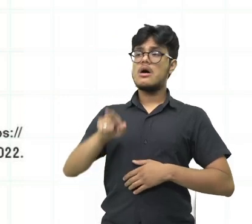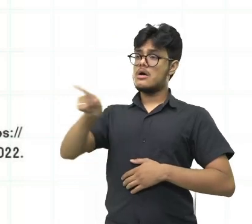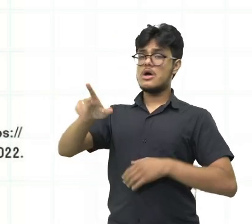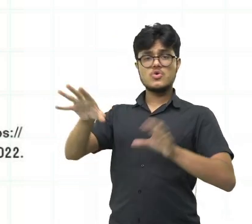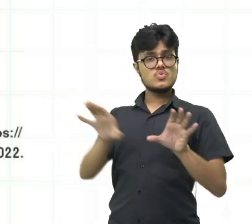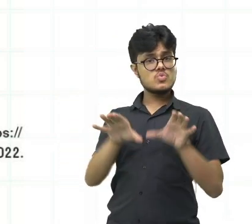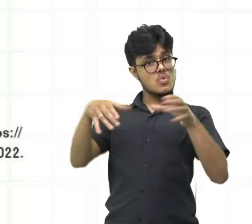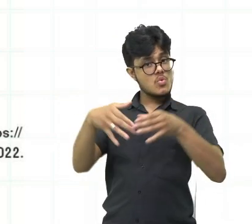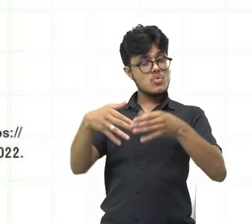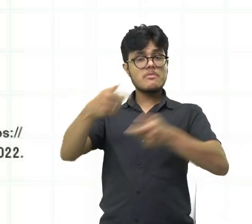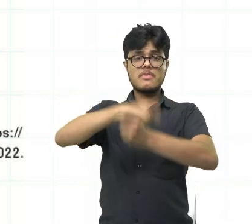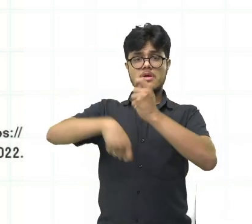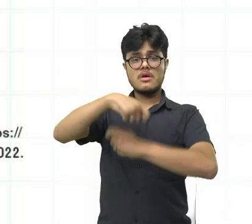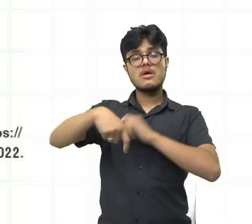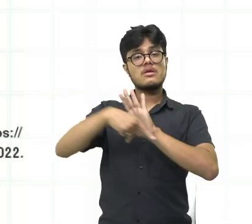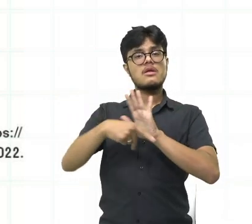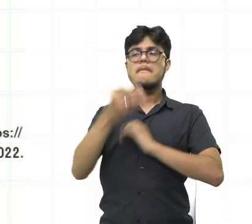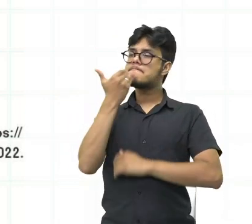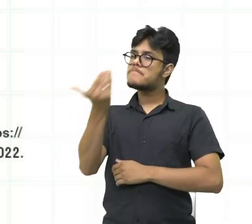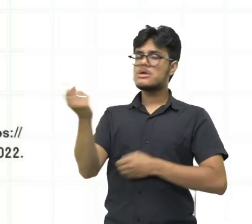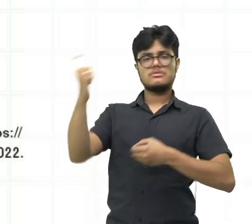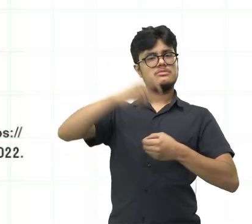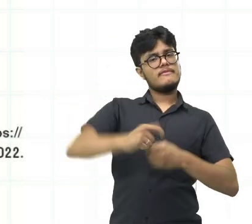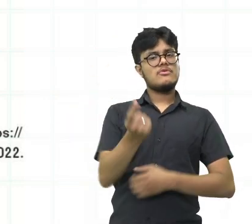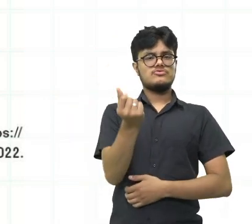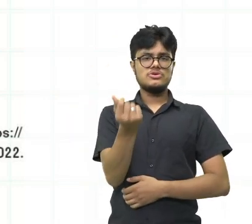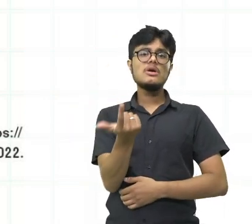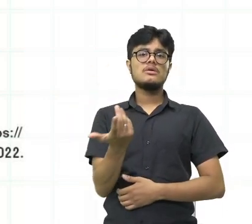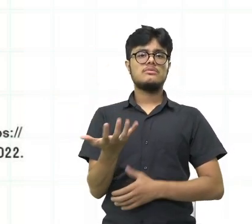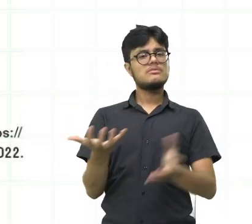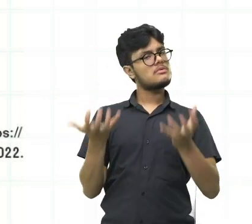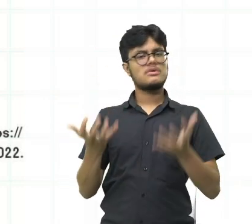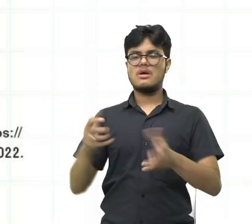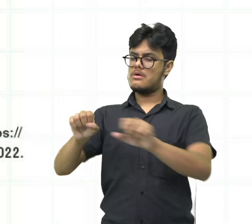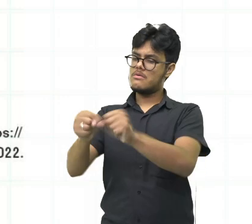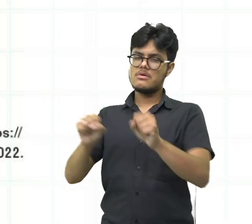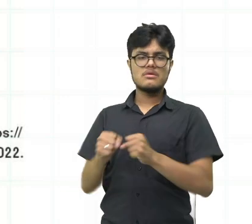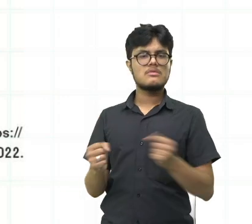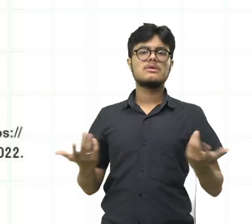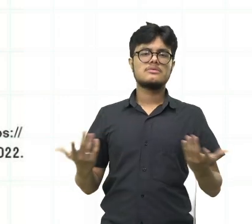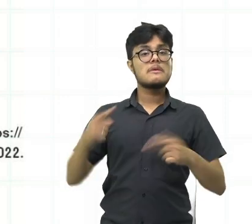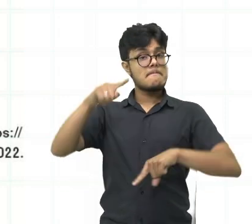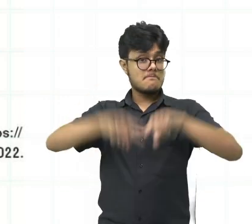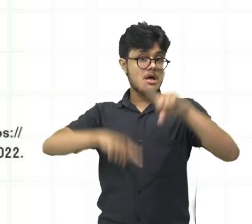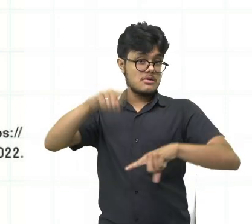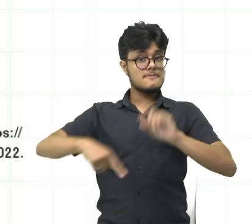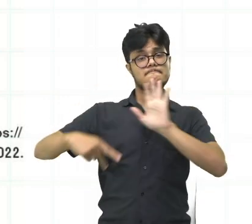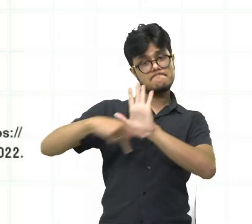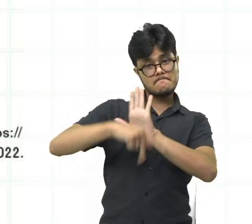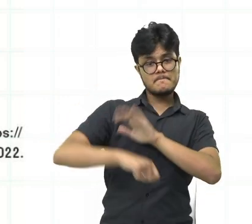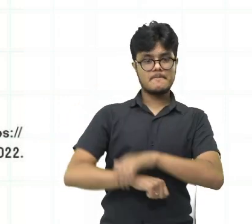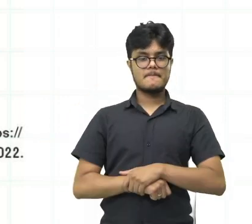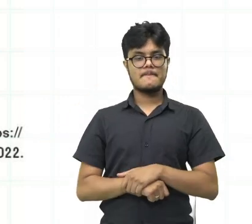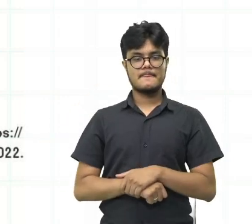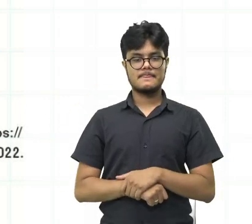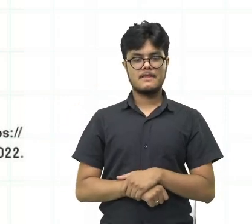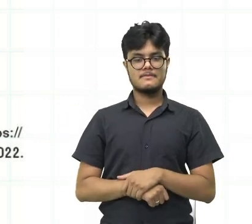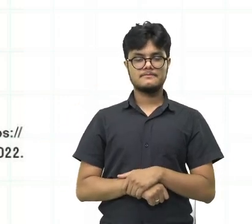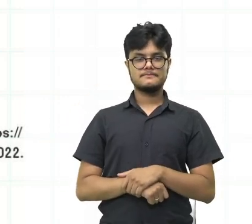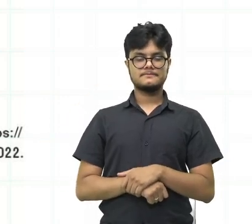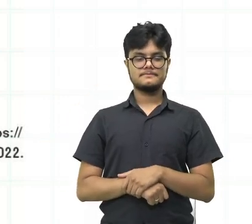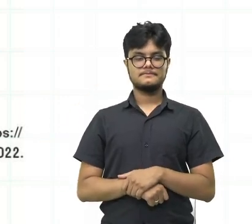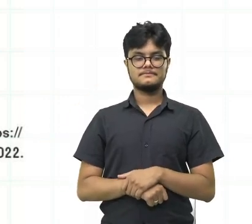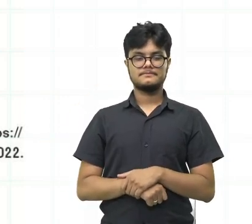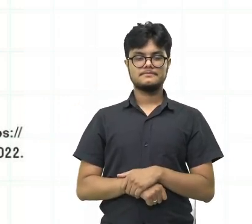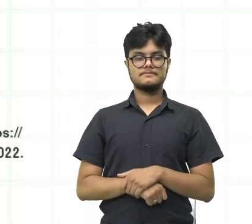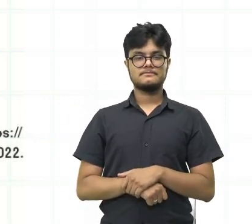sua empresa para podermos recuperar pelo menos o prejuízo material, porque no